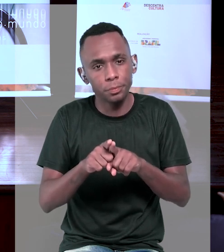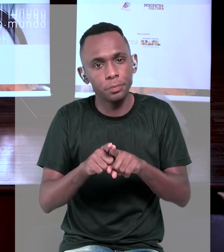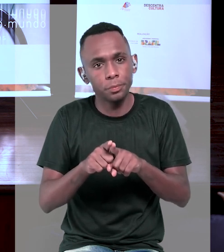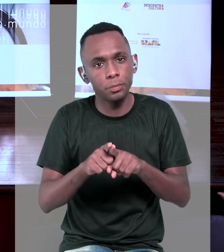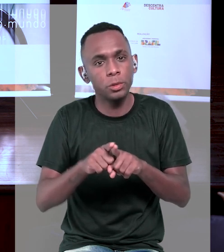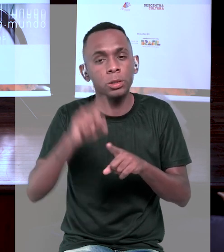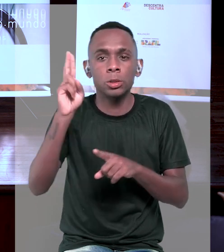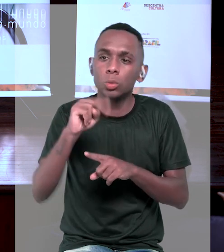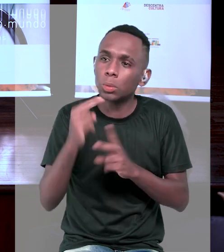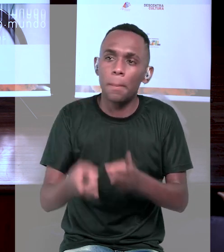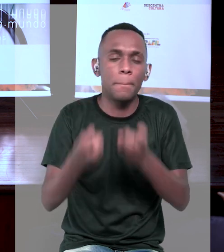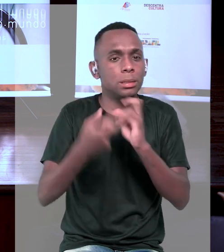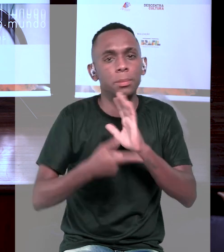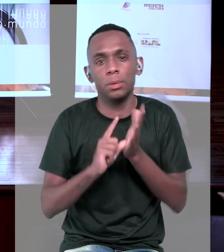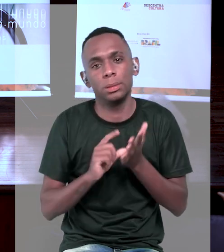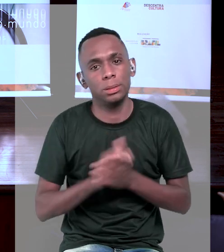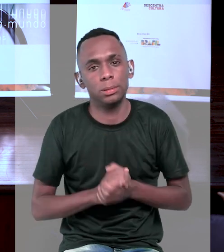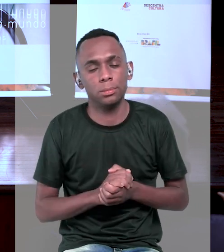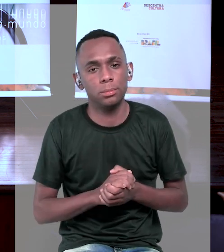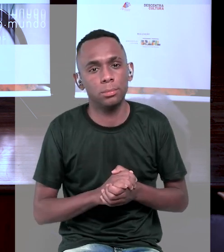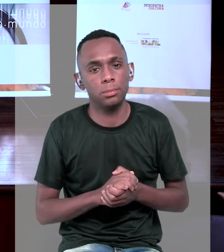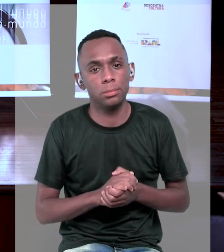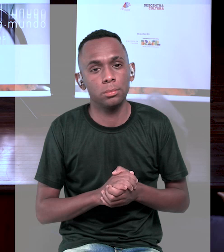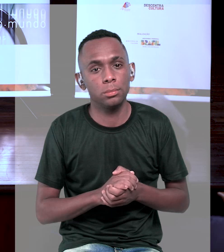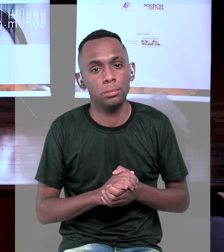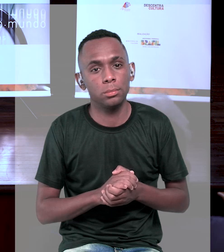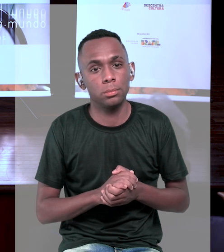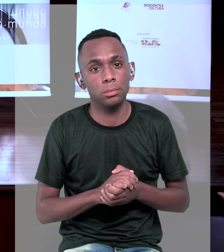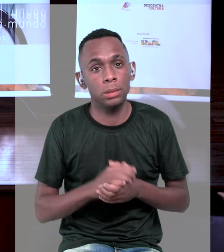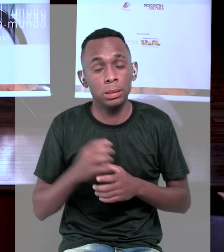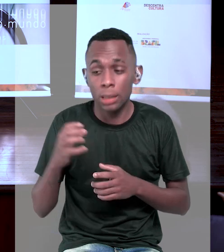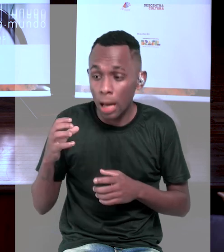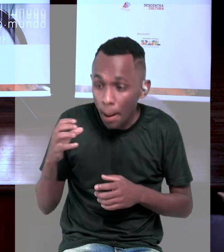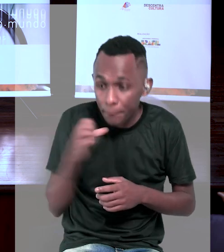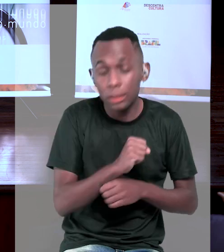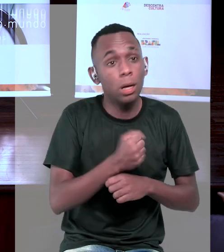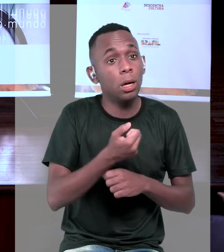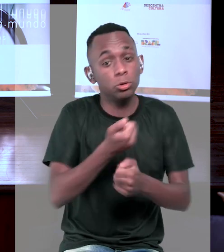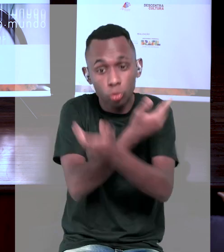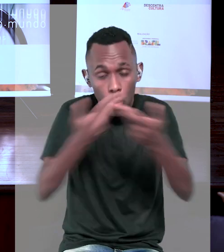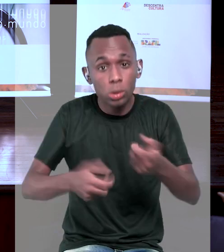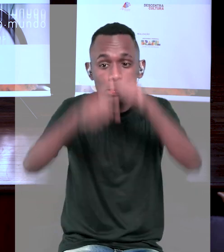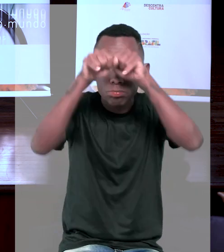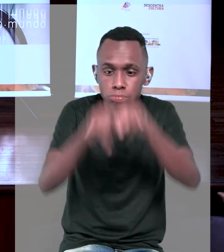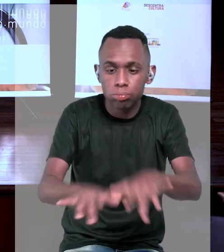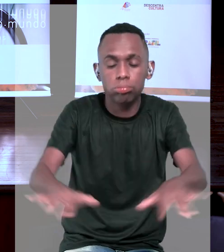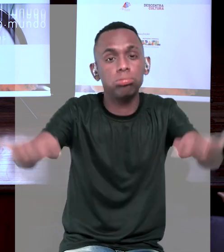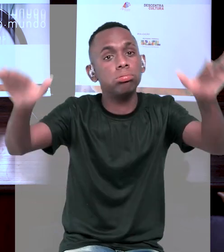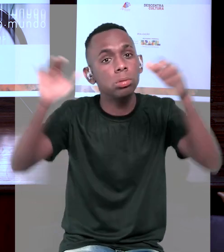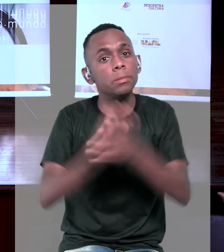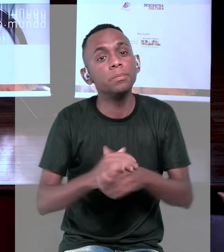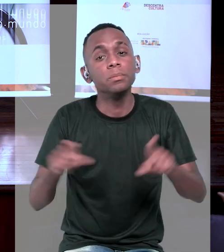antes. A velocidade com que essas coisas se espalham e a massa que